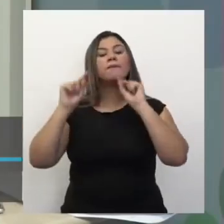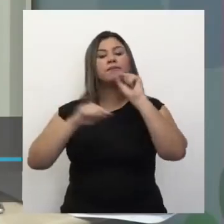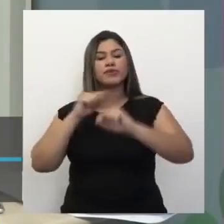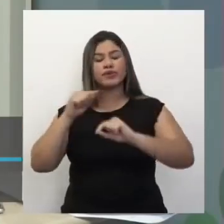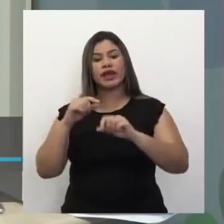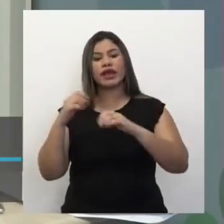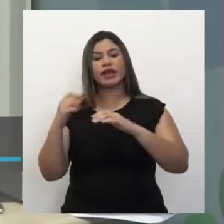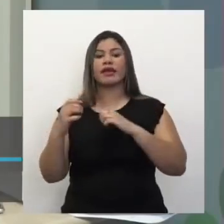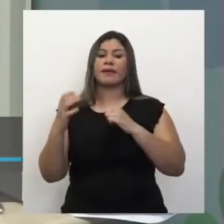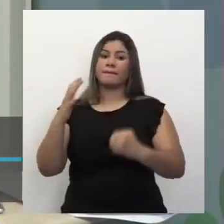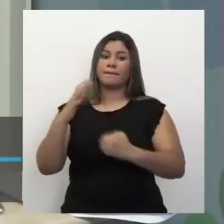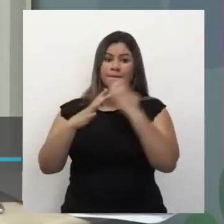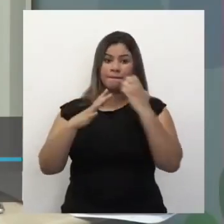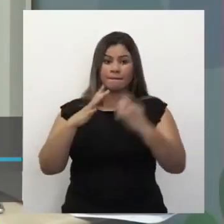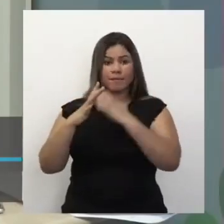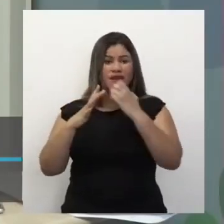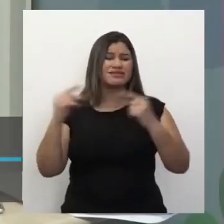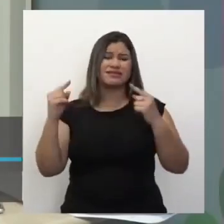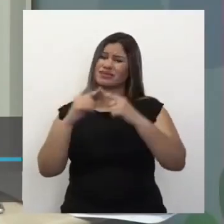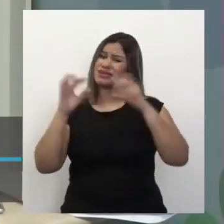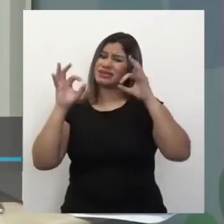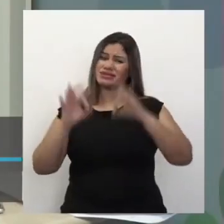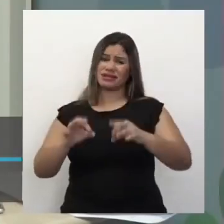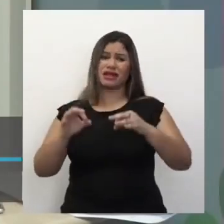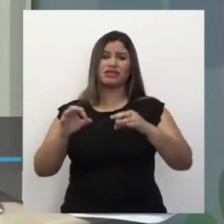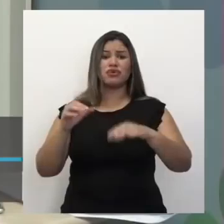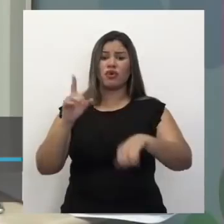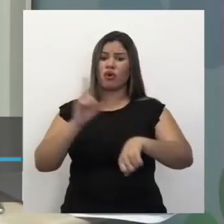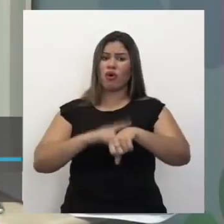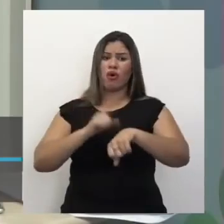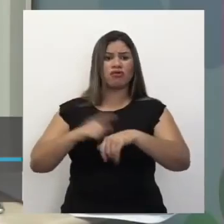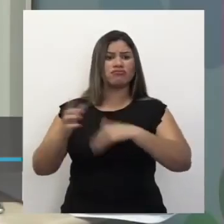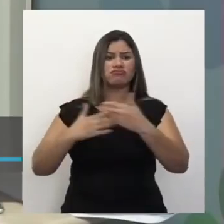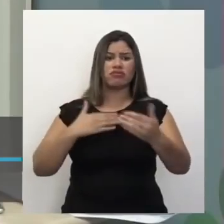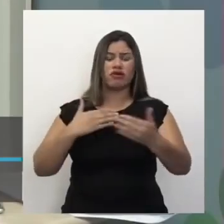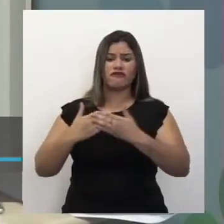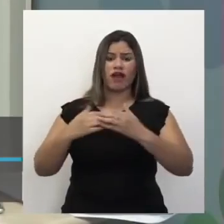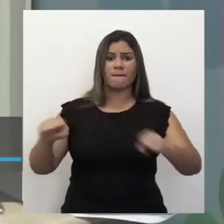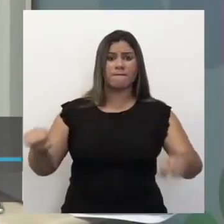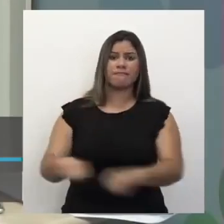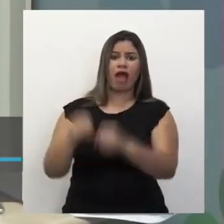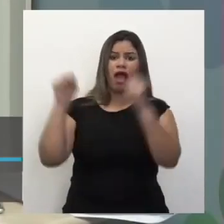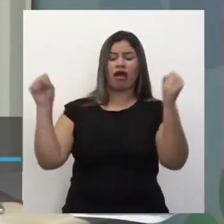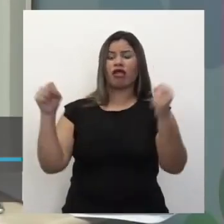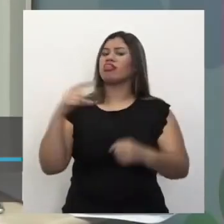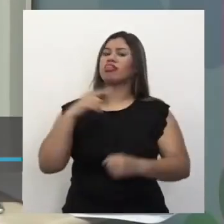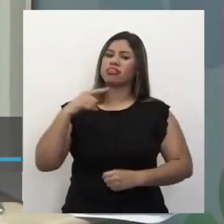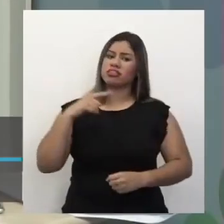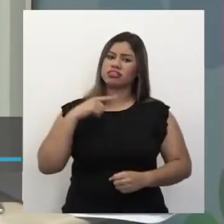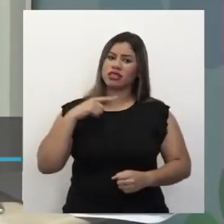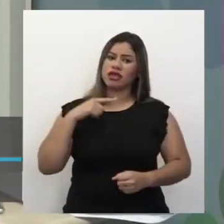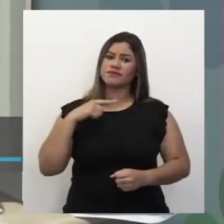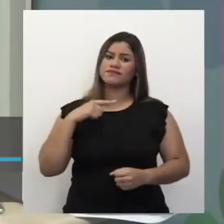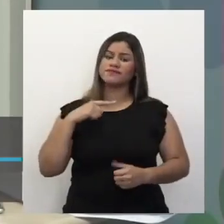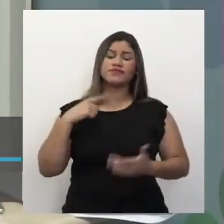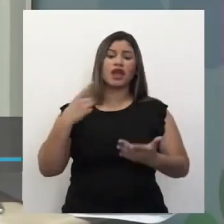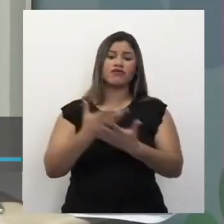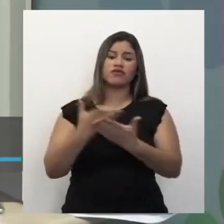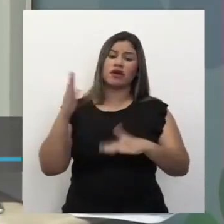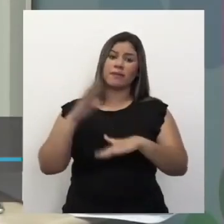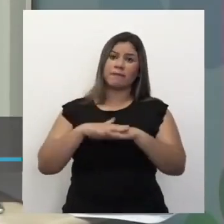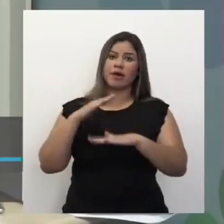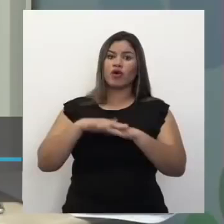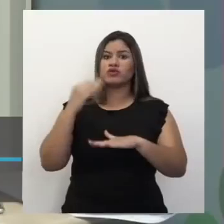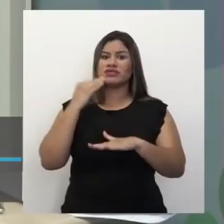ela vai romper. É essa que é a preocupação, né? Você vai construir uma coisa, está tentando domar a natureza, e a gente